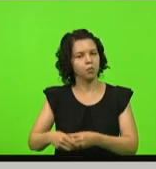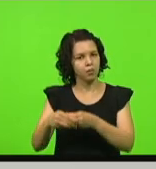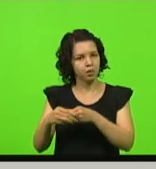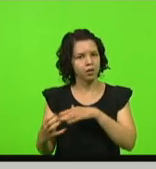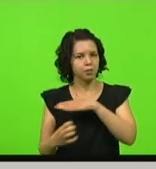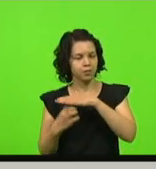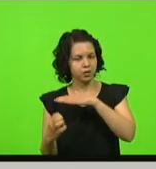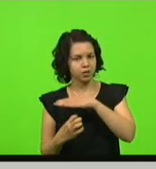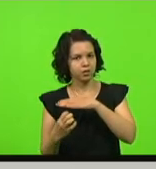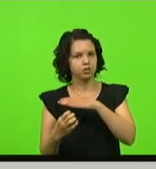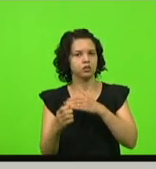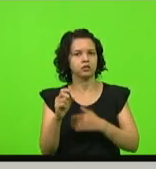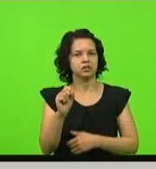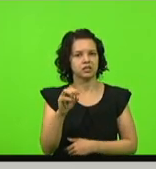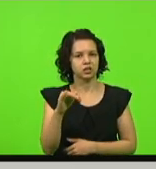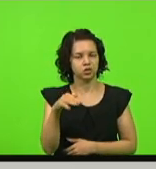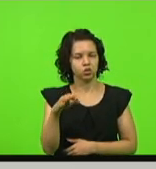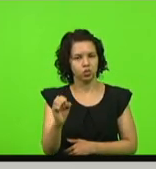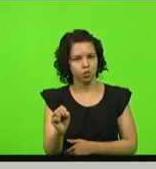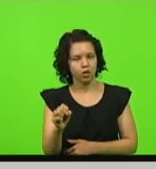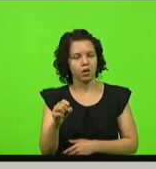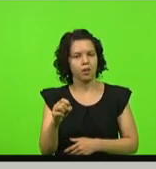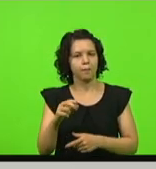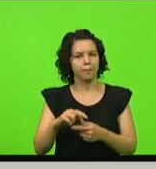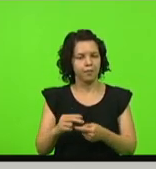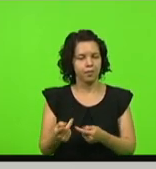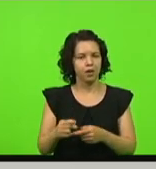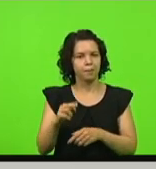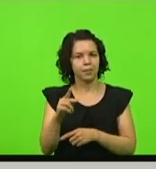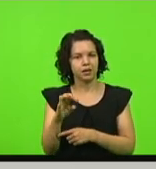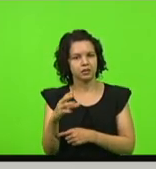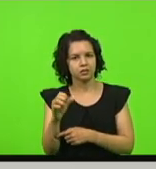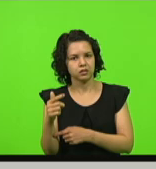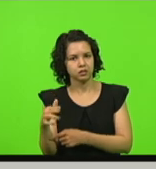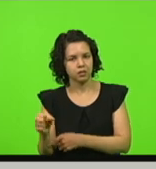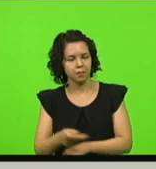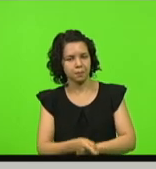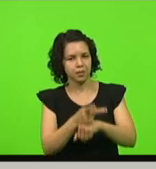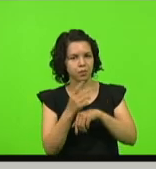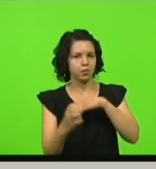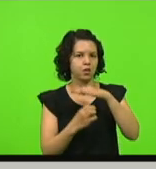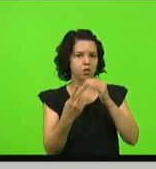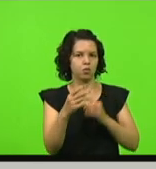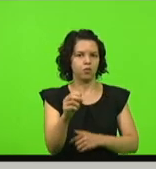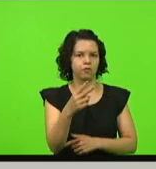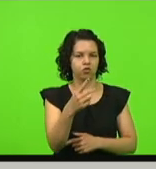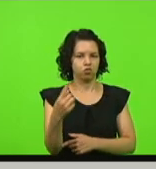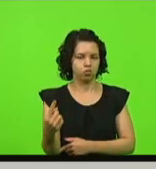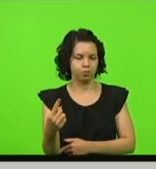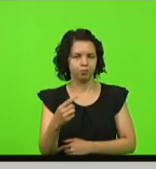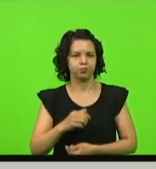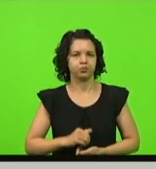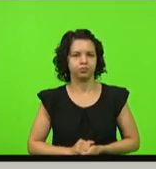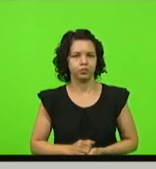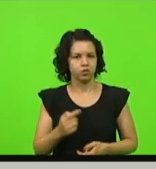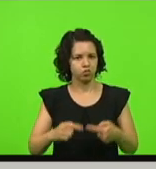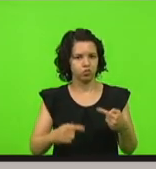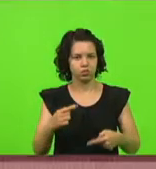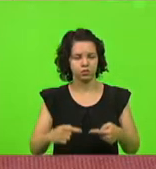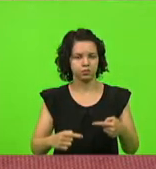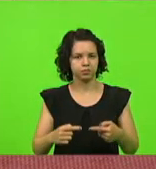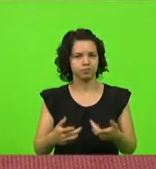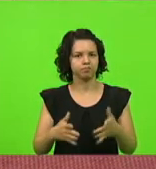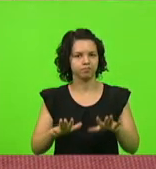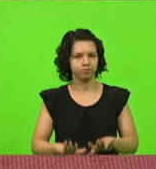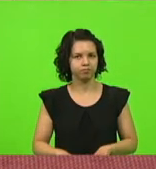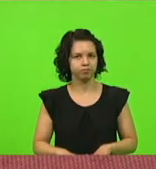Sinuelo Autopeça pelos resultados obtidos no Prêmio Destaque Empresarial 2021, promovido pela Associação Empresarial de São Miguel do Oeste. Em discussão, não havendo quem